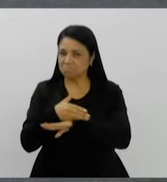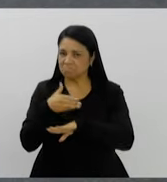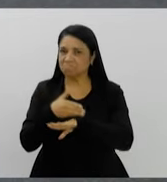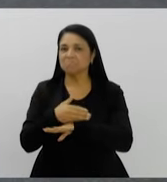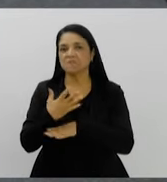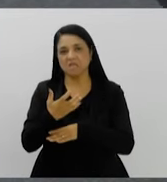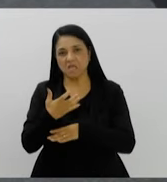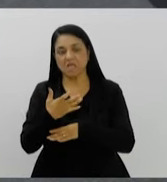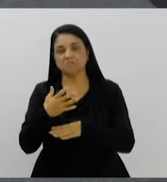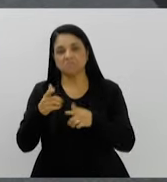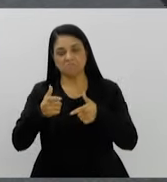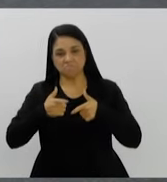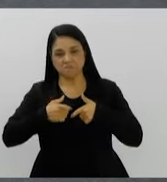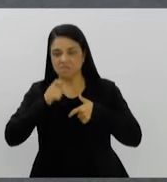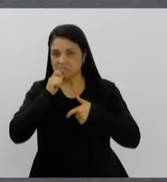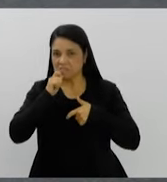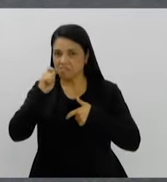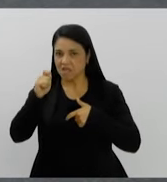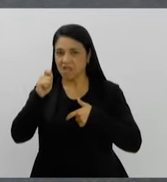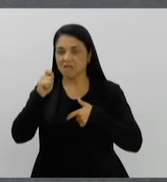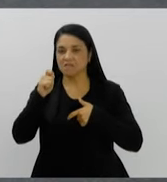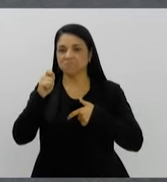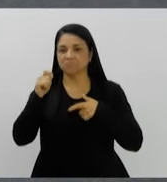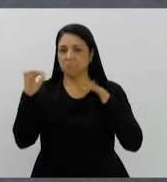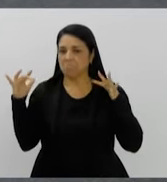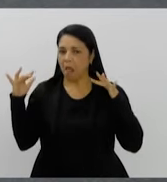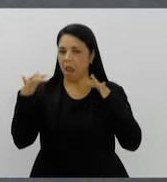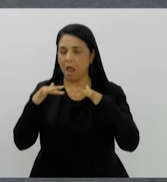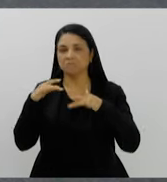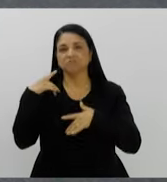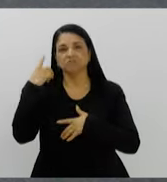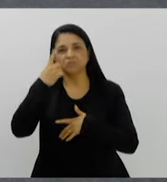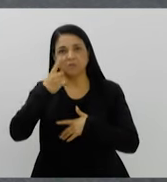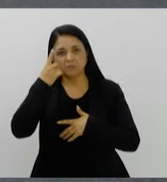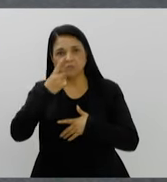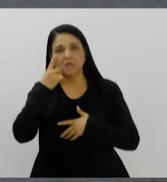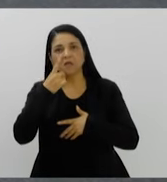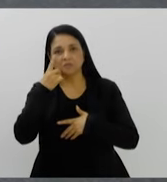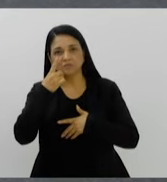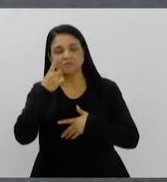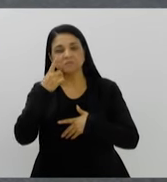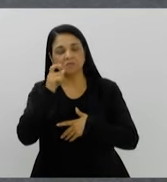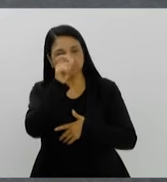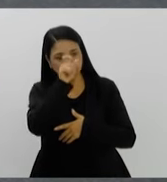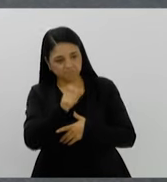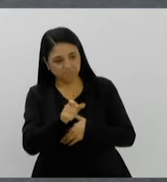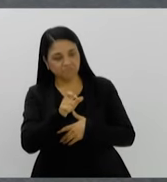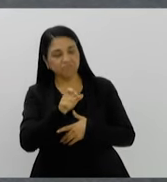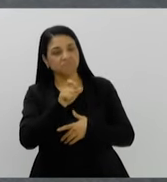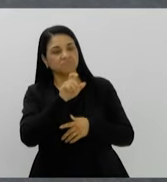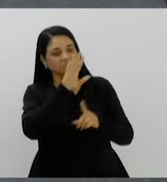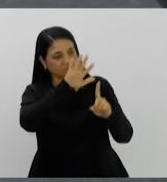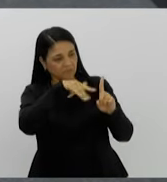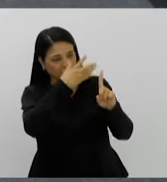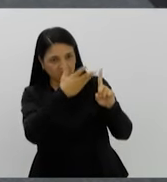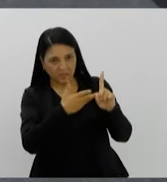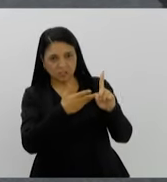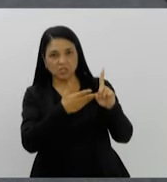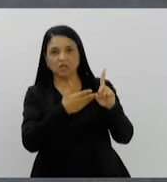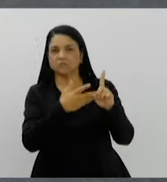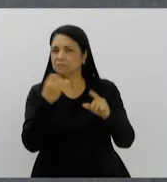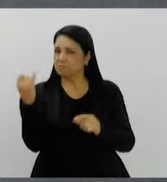entregas de medalha com maior presença de Deputados nessa casa Porque de fato uma grande figura do Rio de Janeiro e